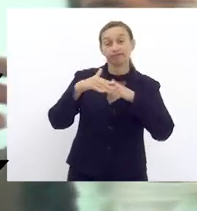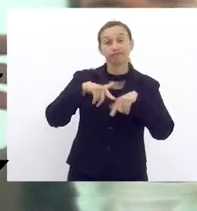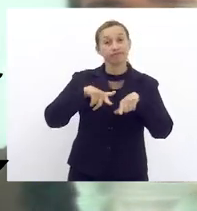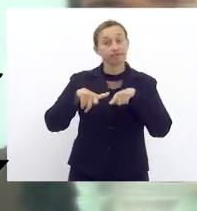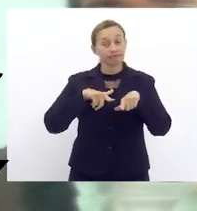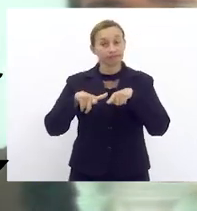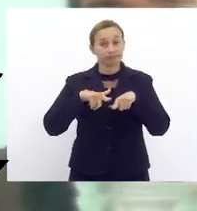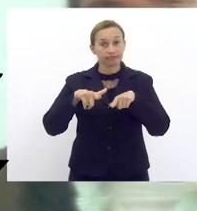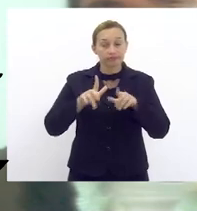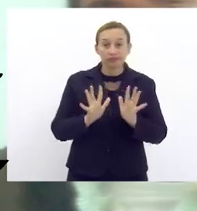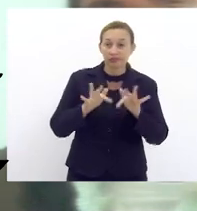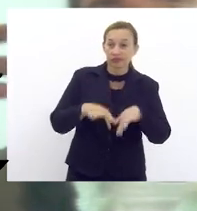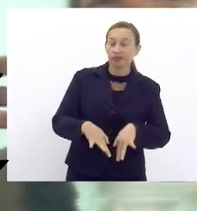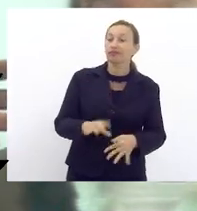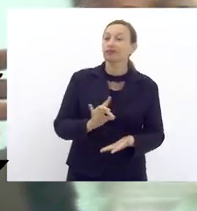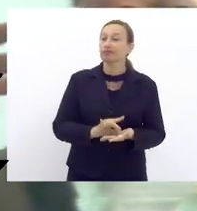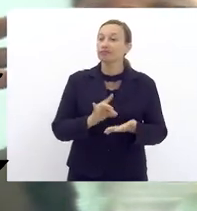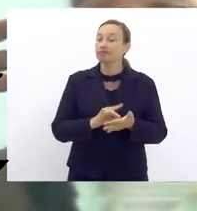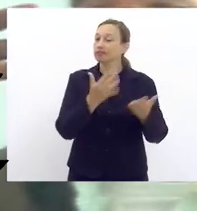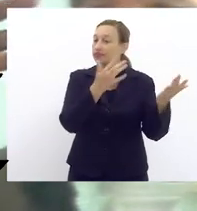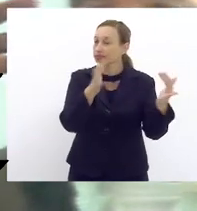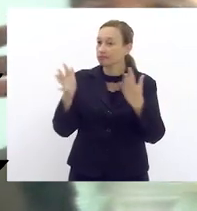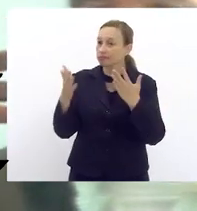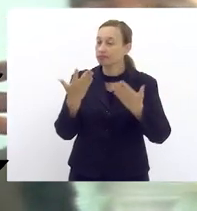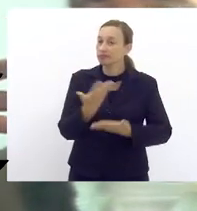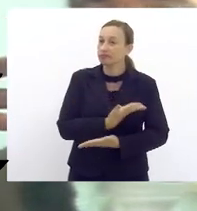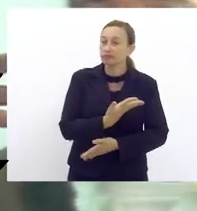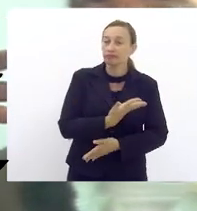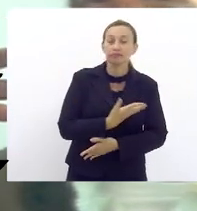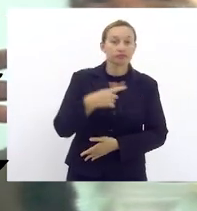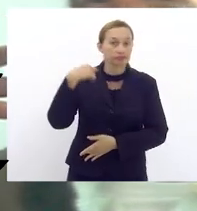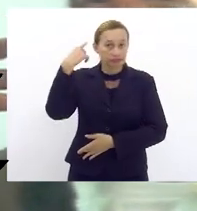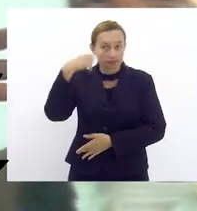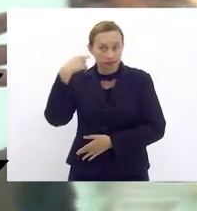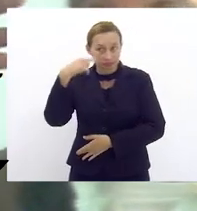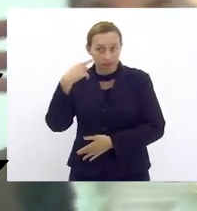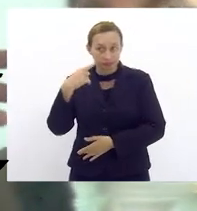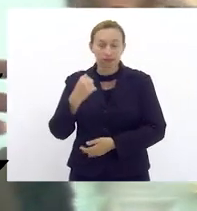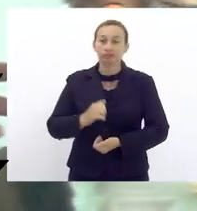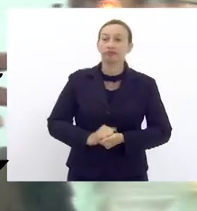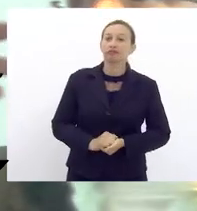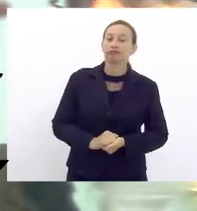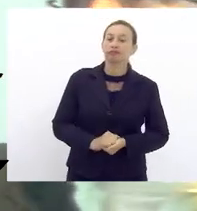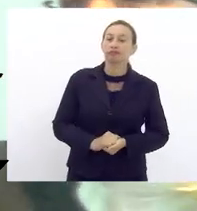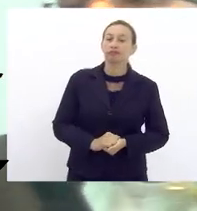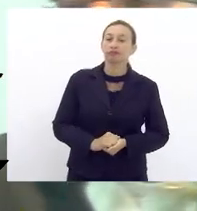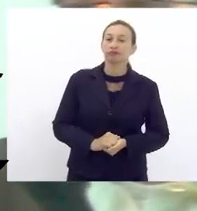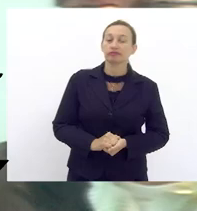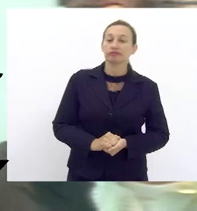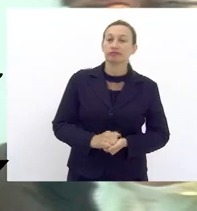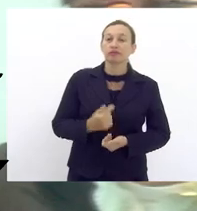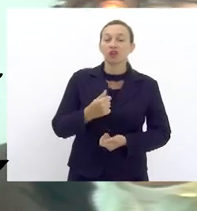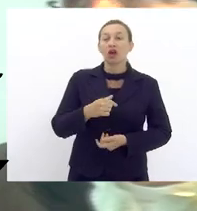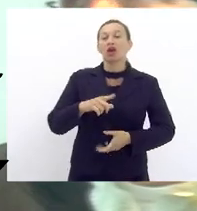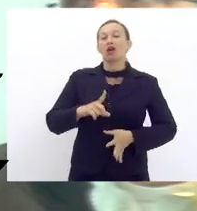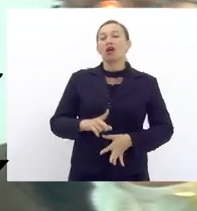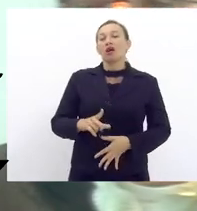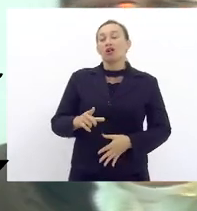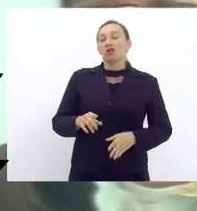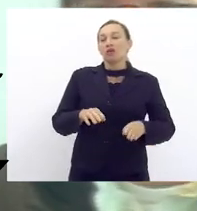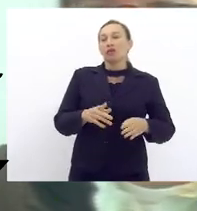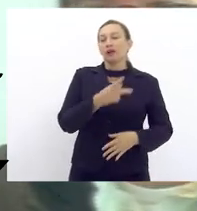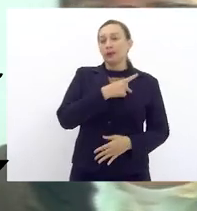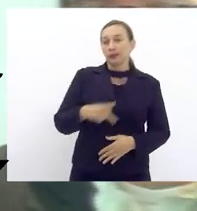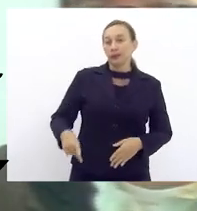trabalho e encerro de verdade saudando os colegas advogados eu fui presidente da Comissão de igualdade